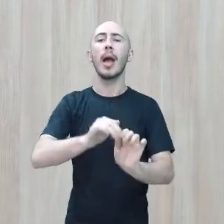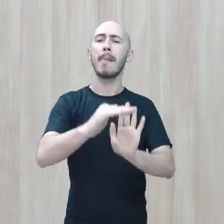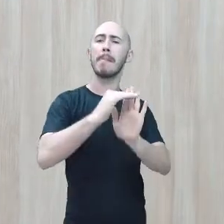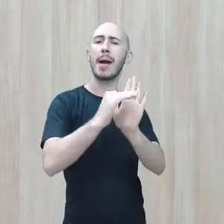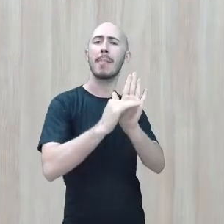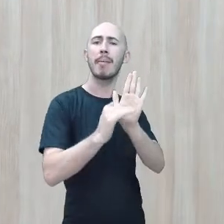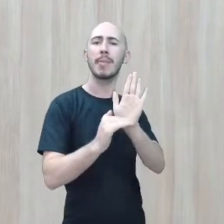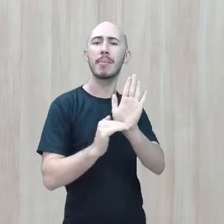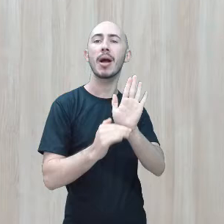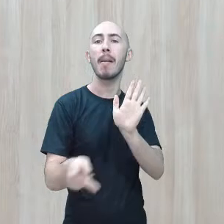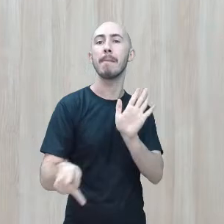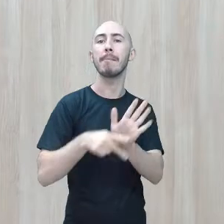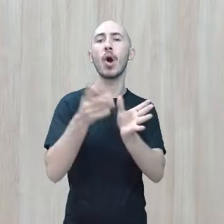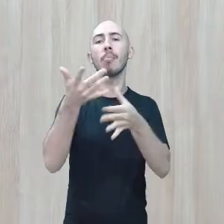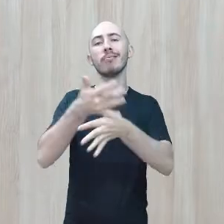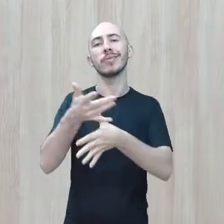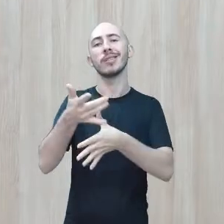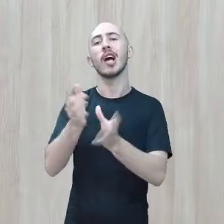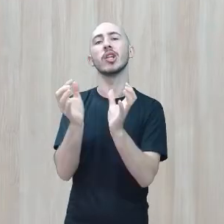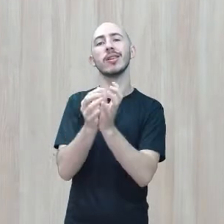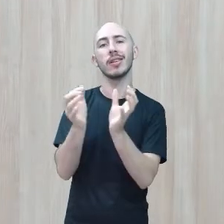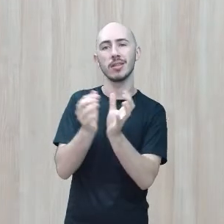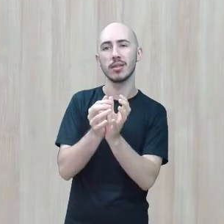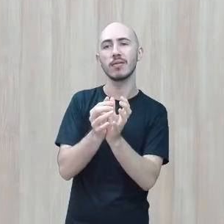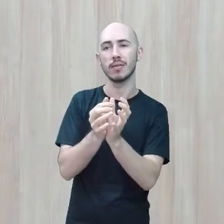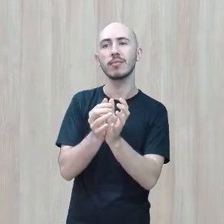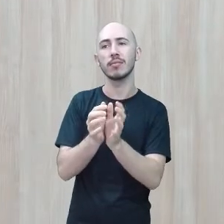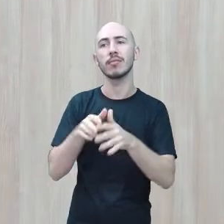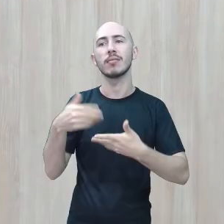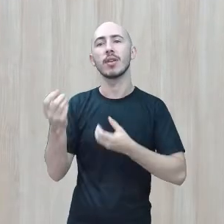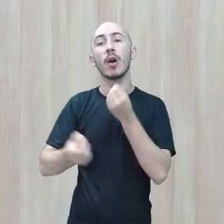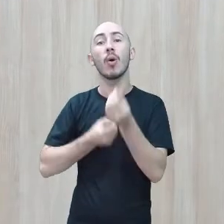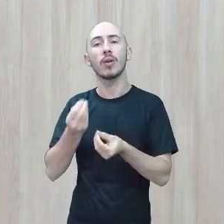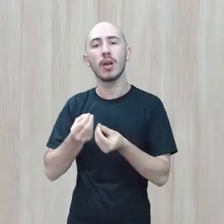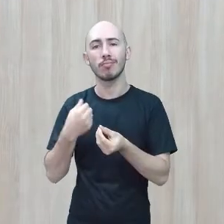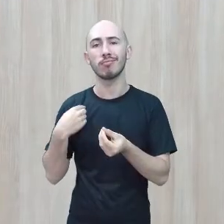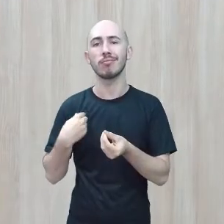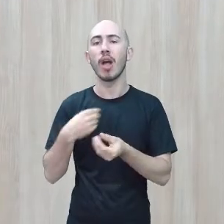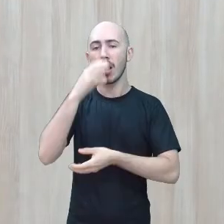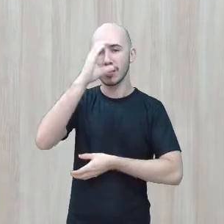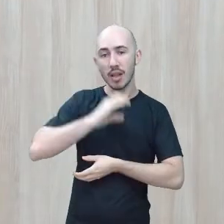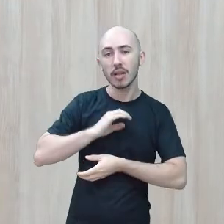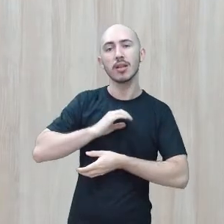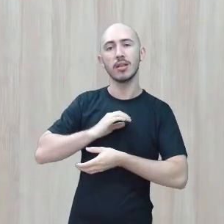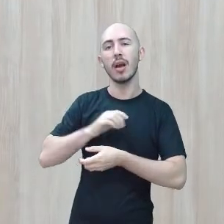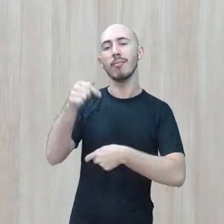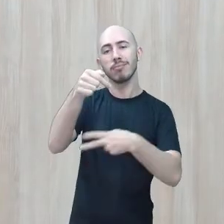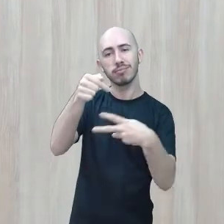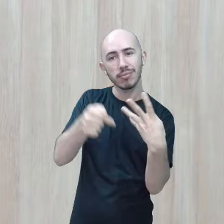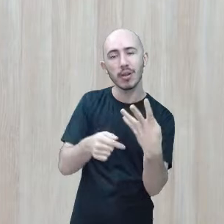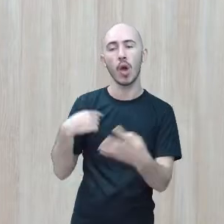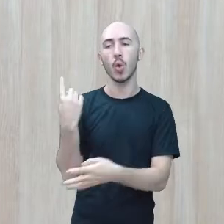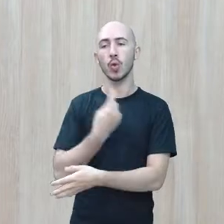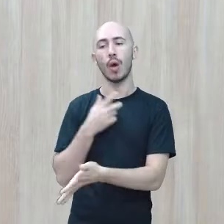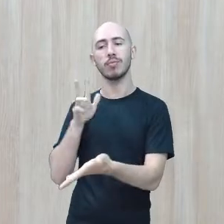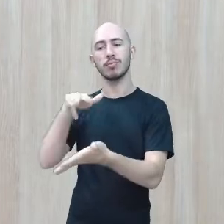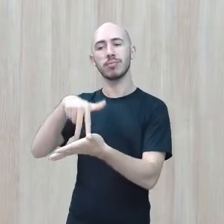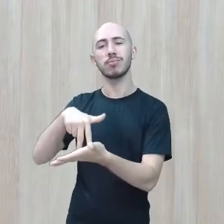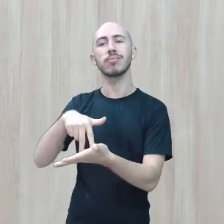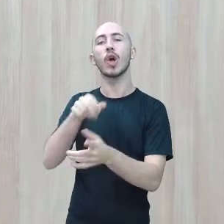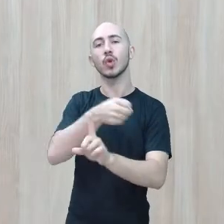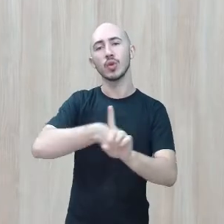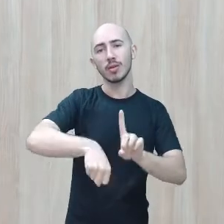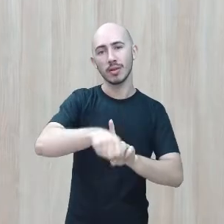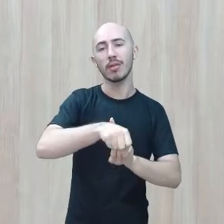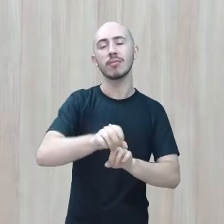diretor da cidade do Recife, né, como uma ferramenta de cidadania e a gente como um ator social. A gente viu na